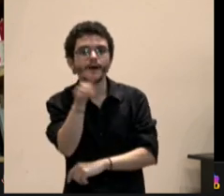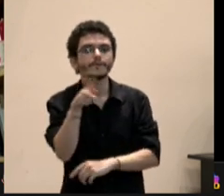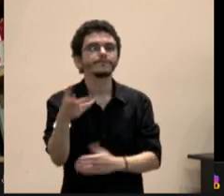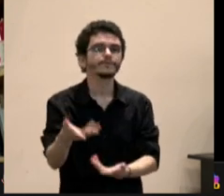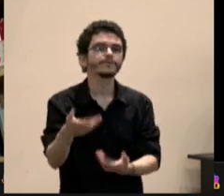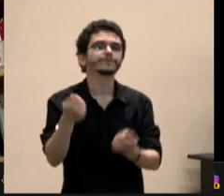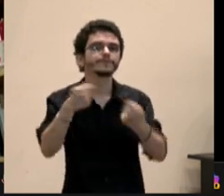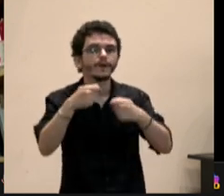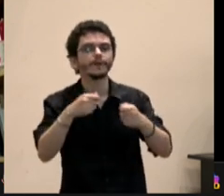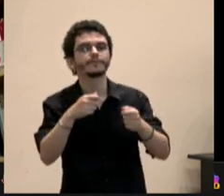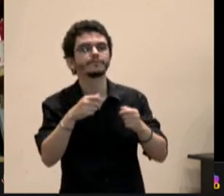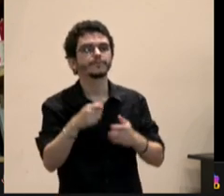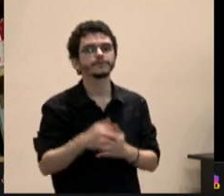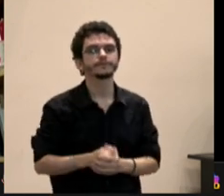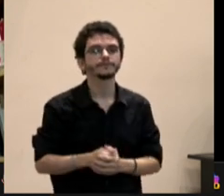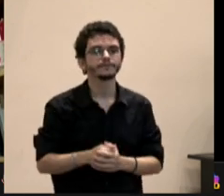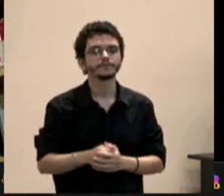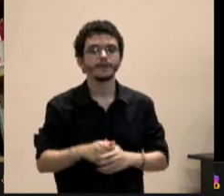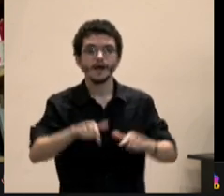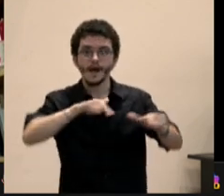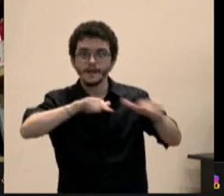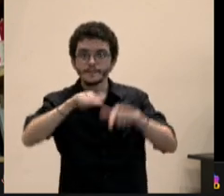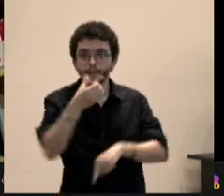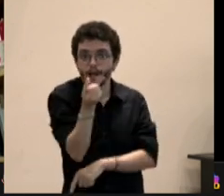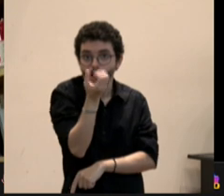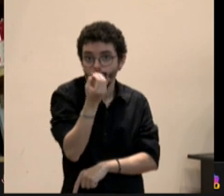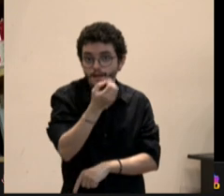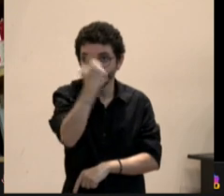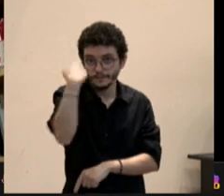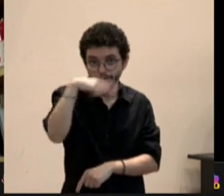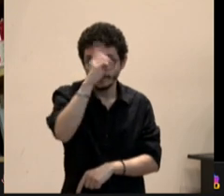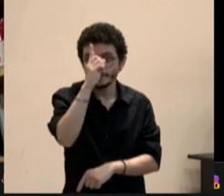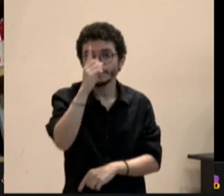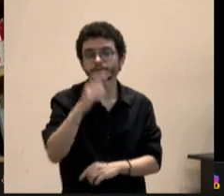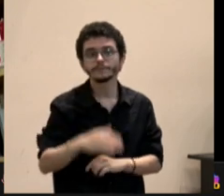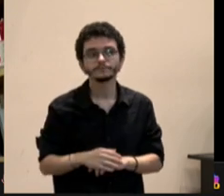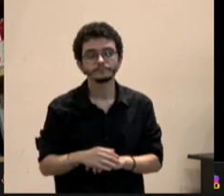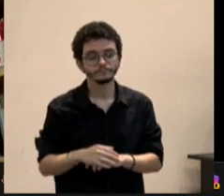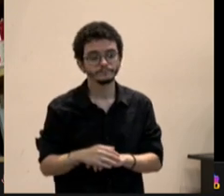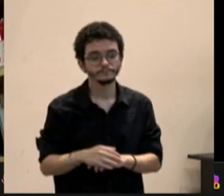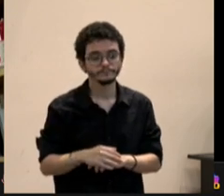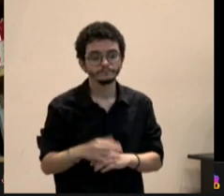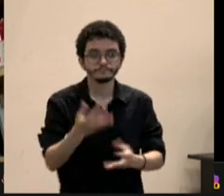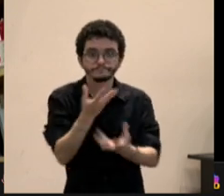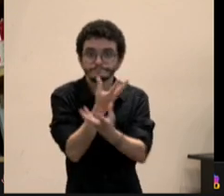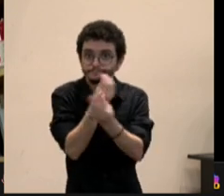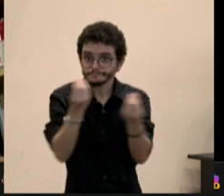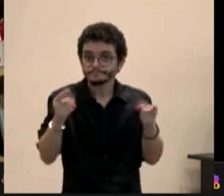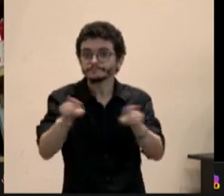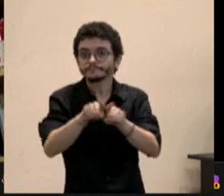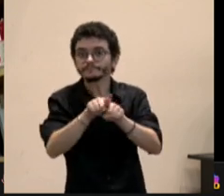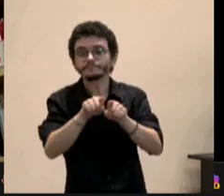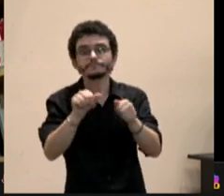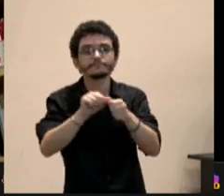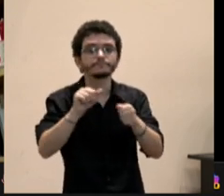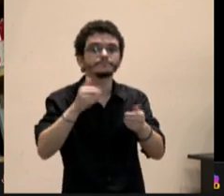fazer jornadas de trabalho de 60 horas e muitos ainda fazem